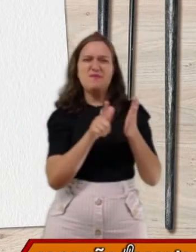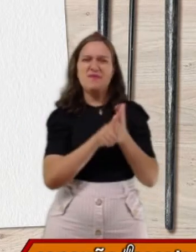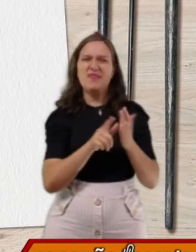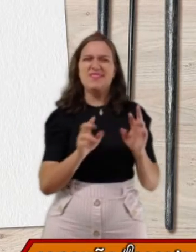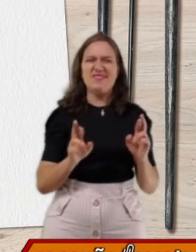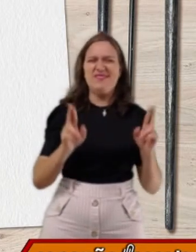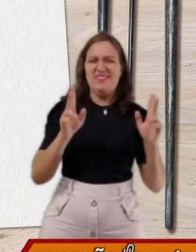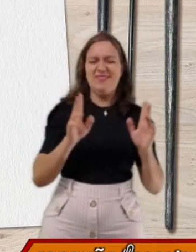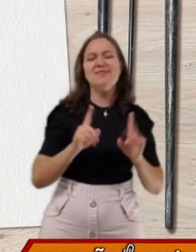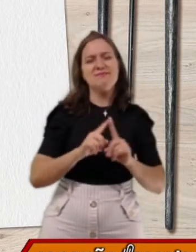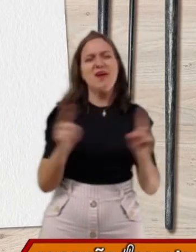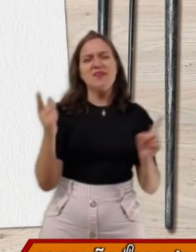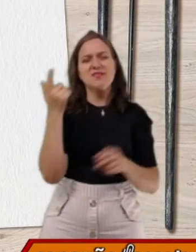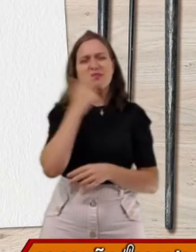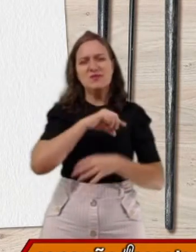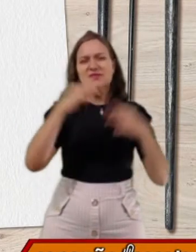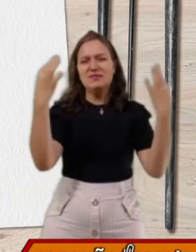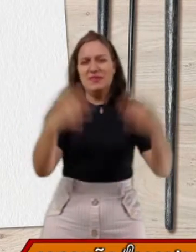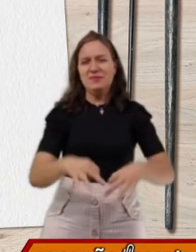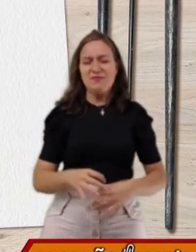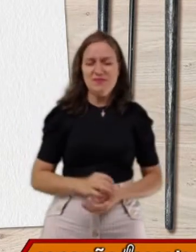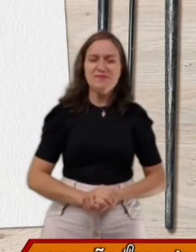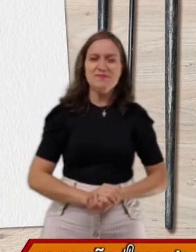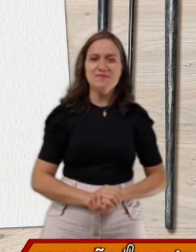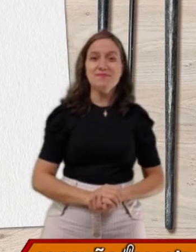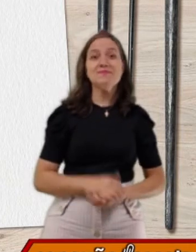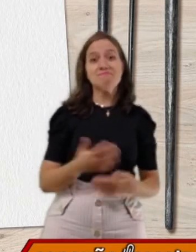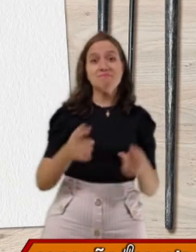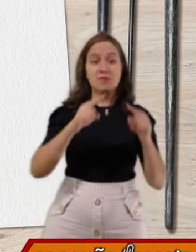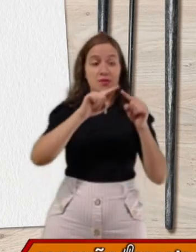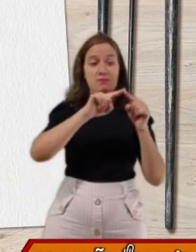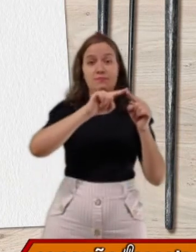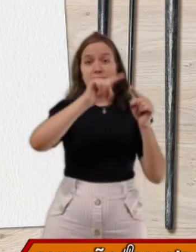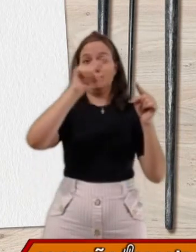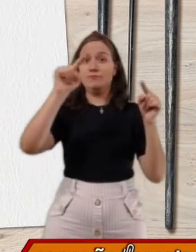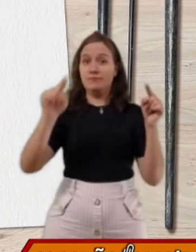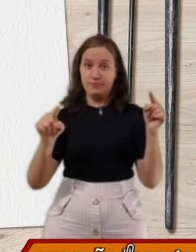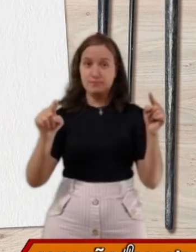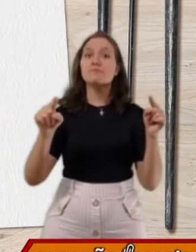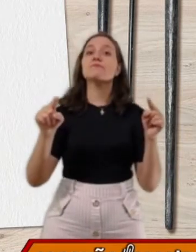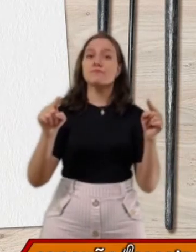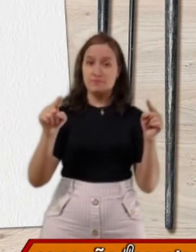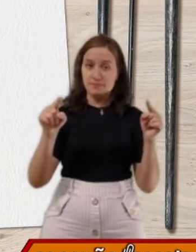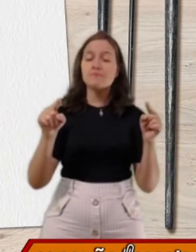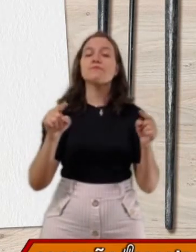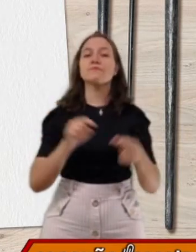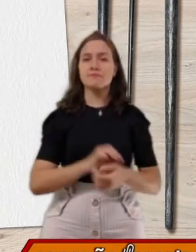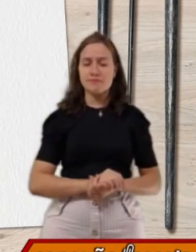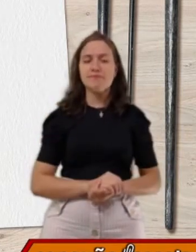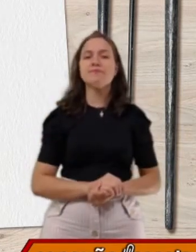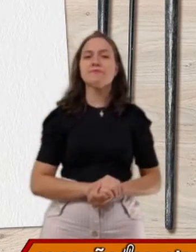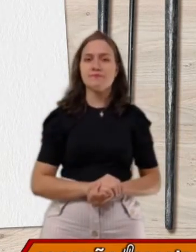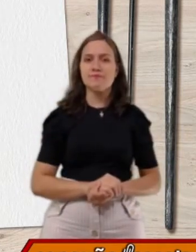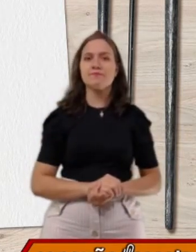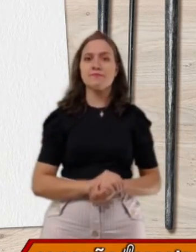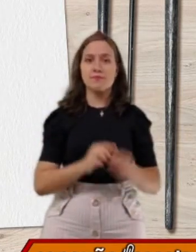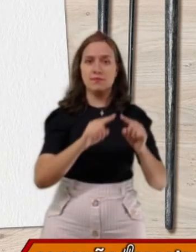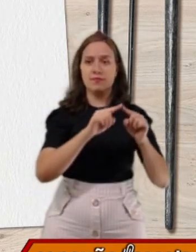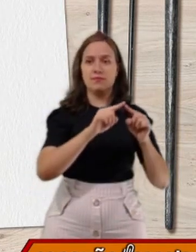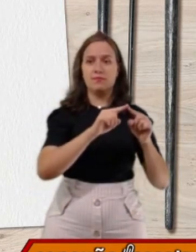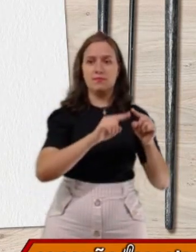caneta um papel Mas vai dar tudo certo então faz um traço oval em cima você vai fazer um traço